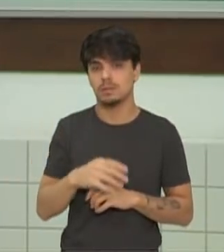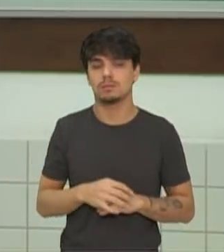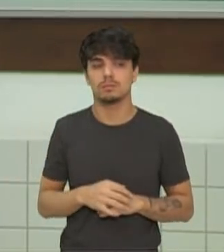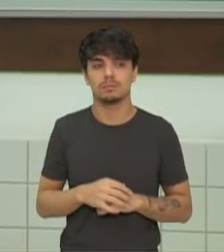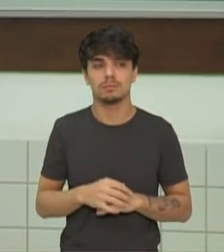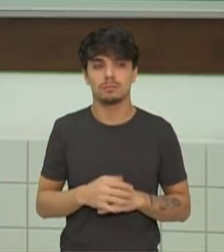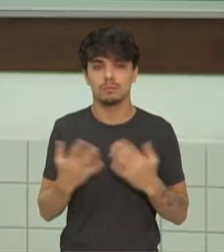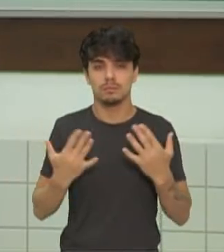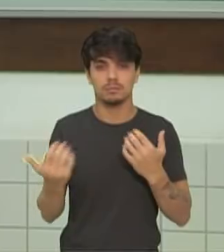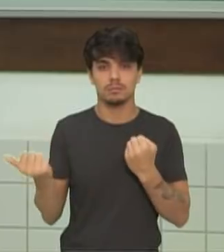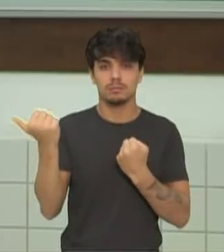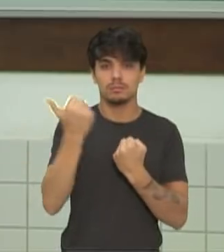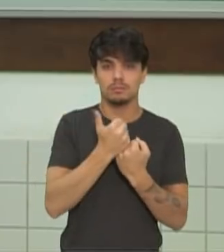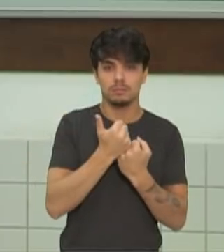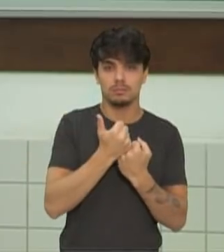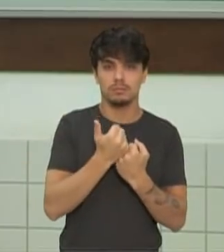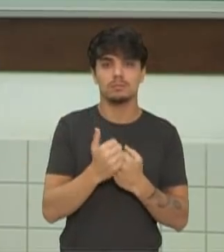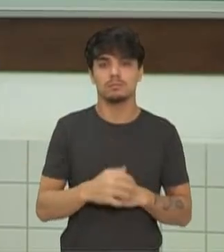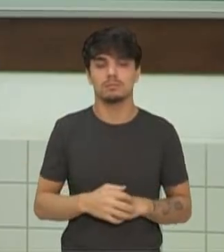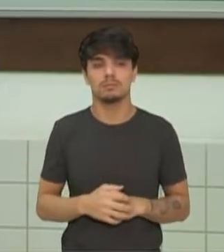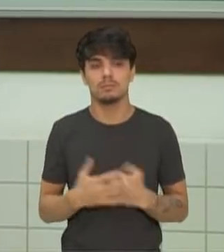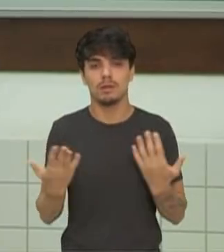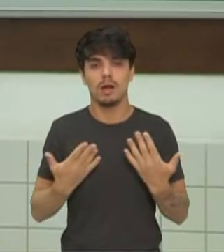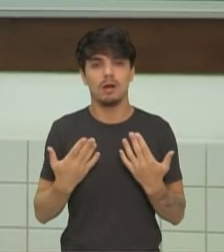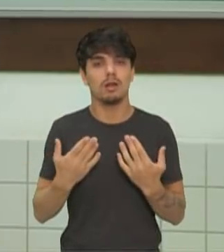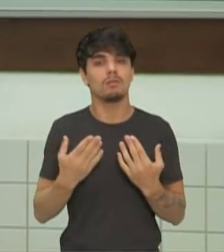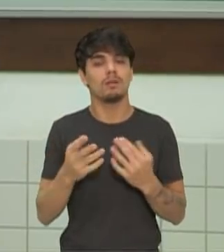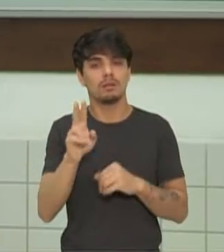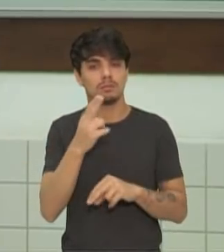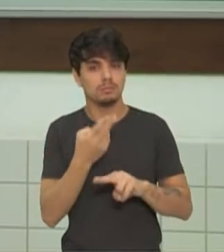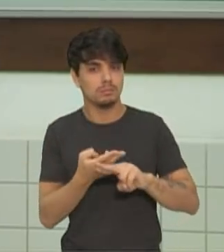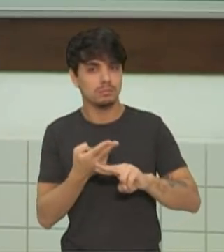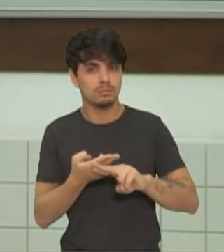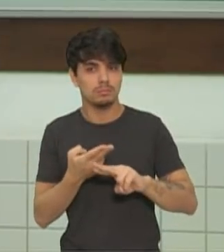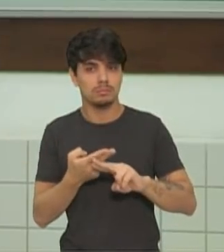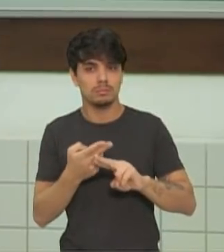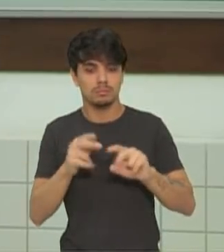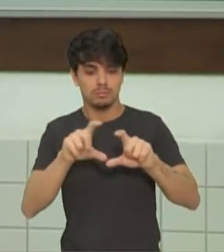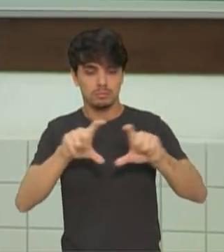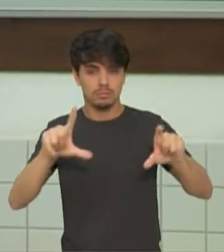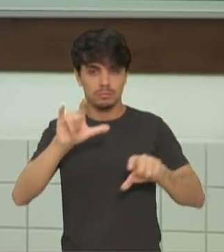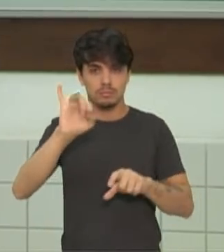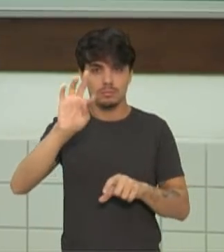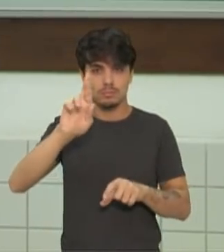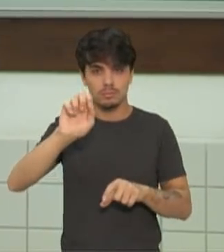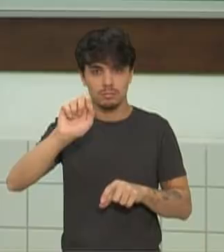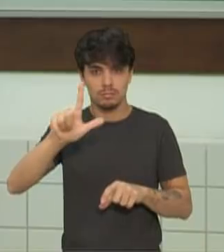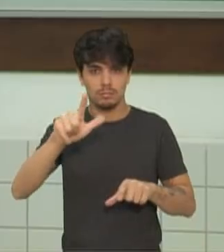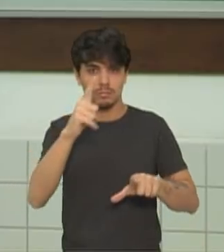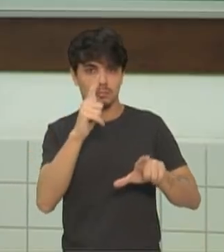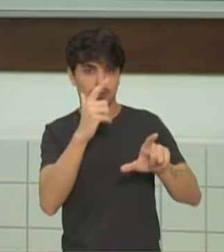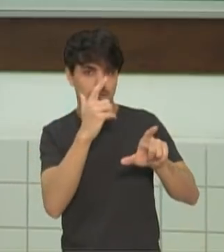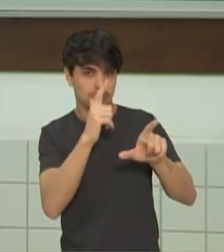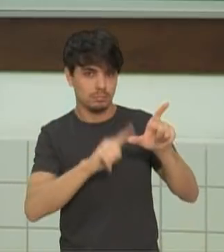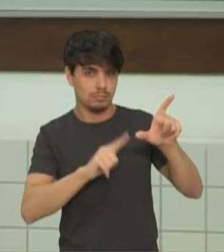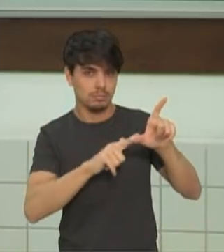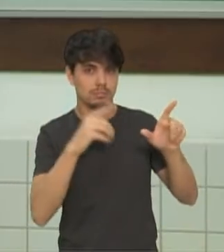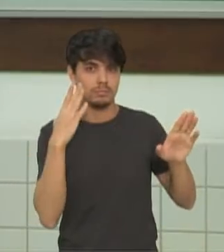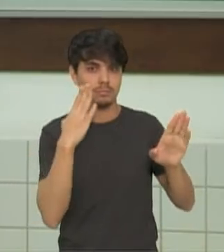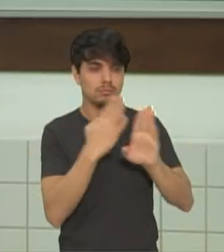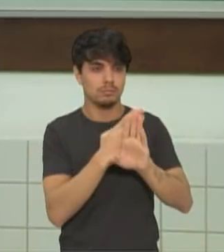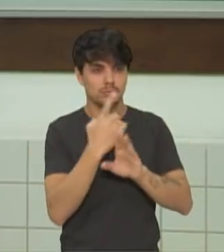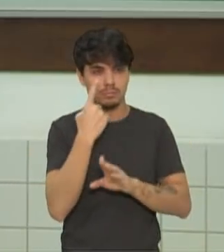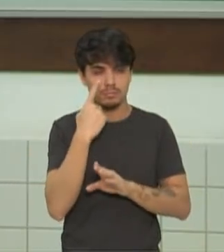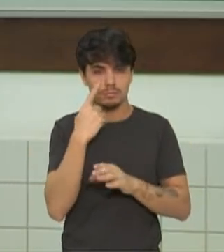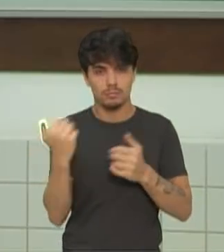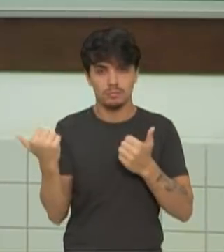vamos substituir. É agora que a gente vai utilizar na equação literal, na incógnita que a gente isolou, para substituir.